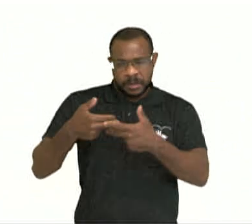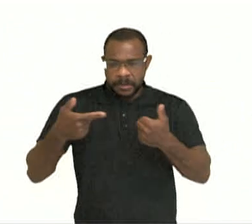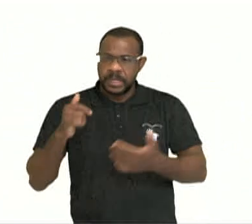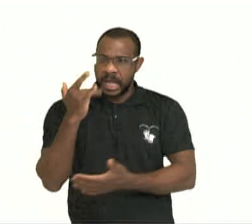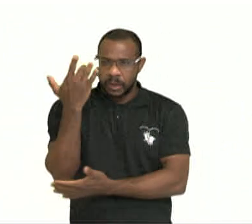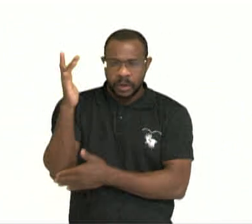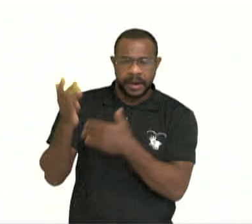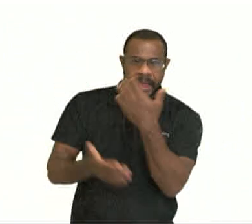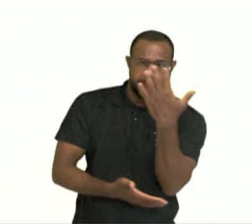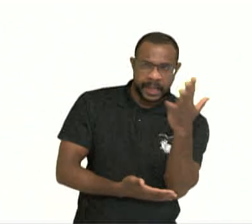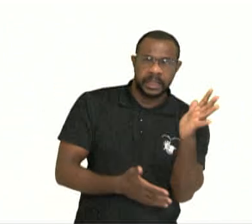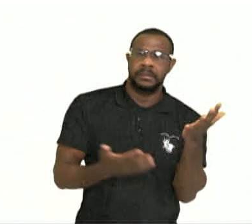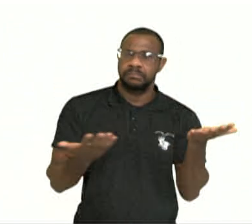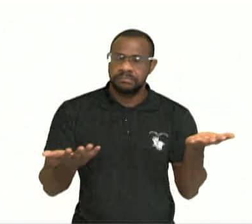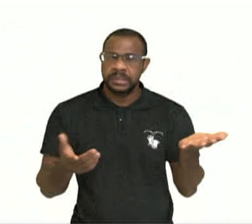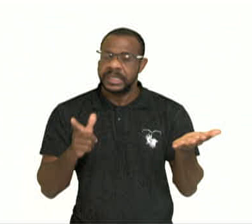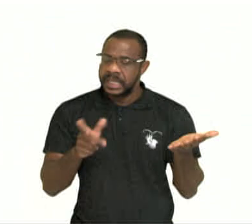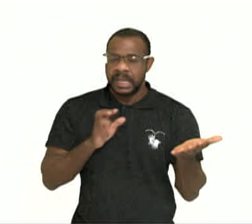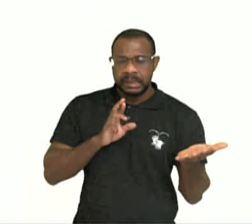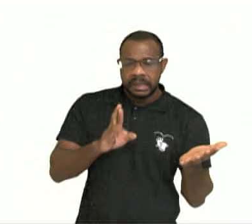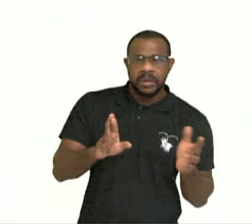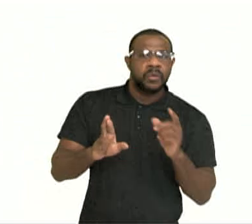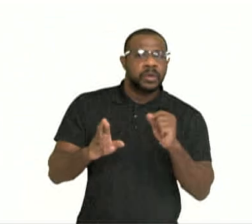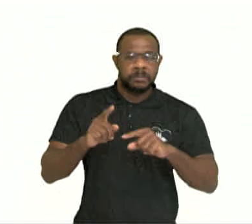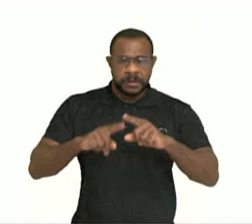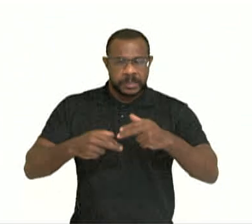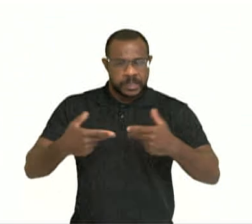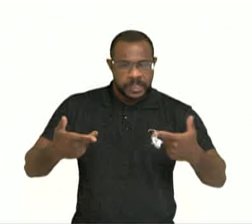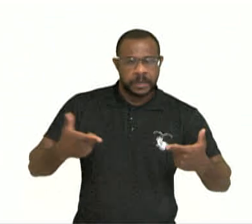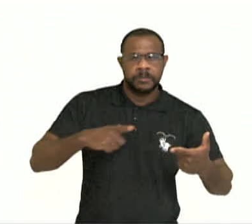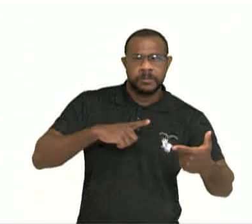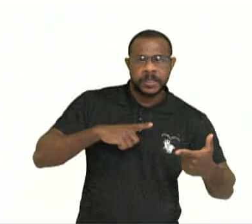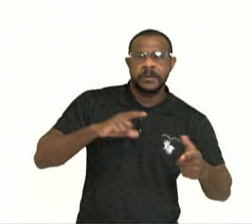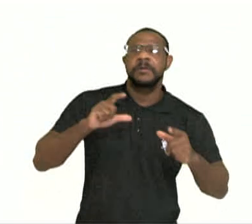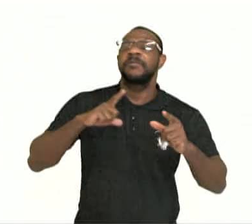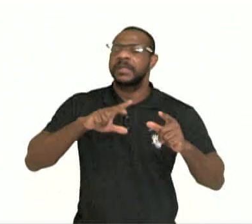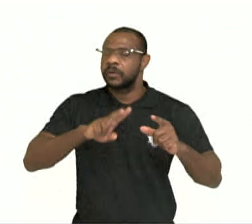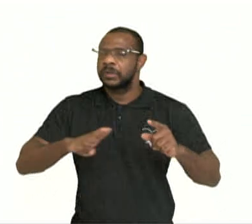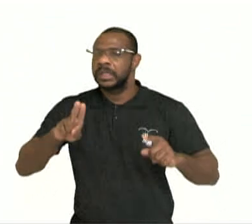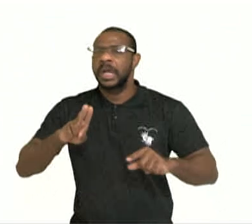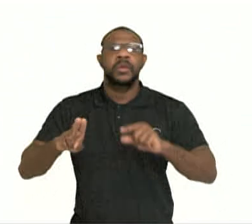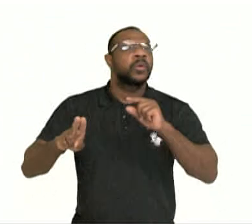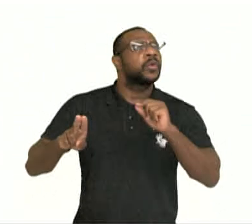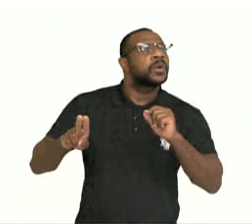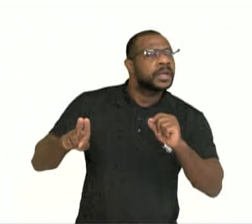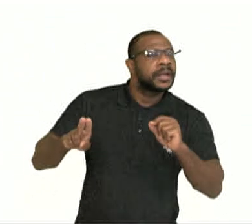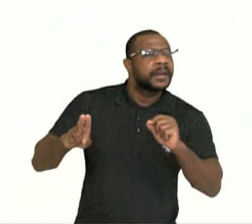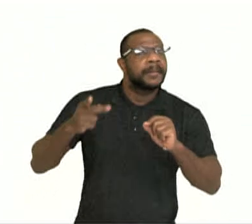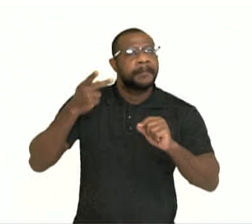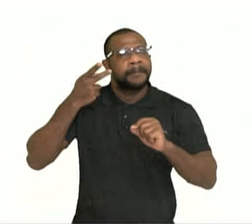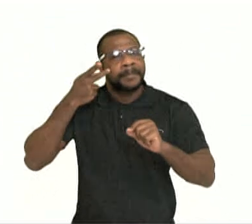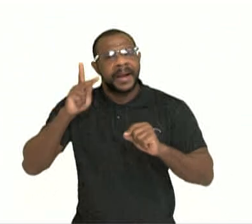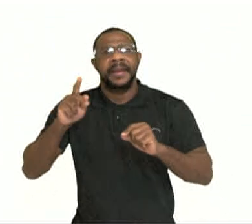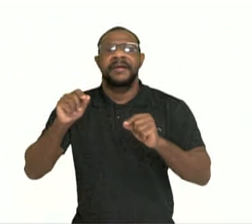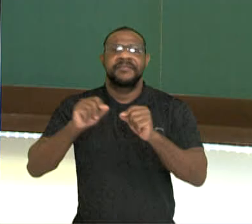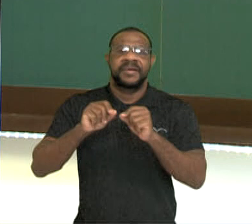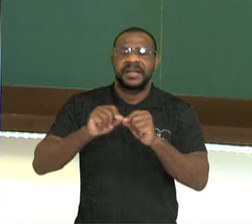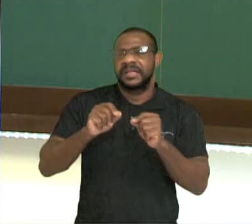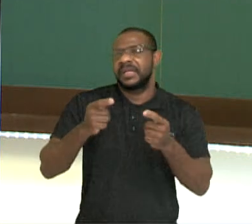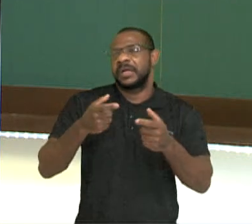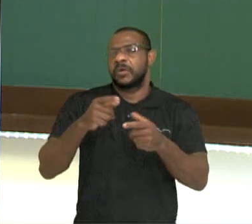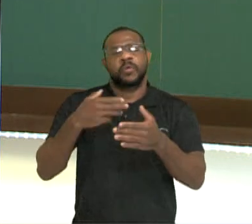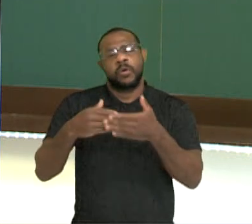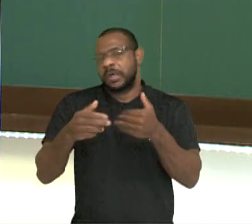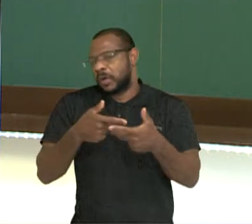natureza, e esse resultante, esse material obtido, ele vai ser utilizado para realizar alguma tarefa para